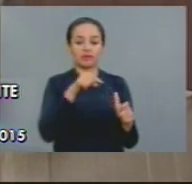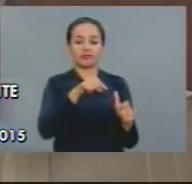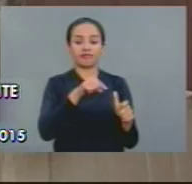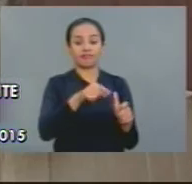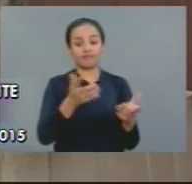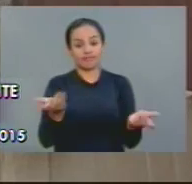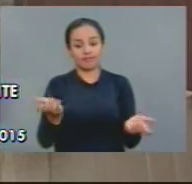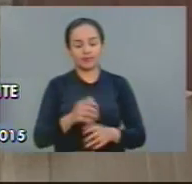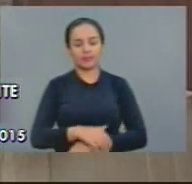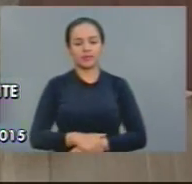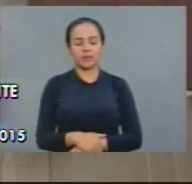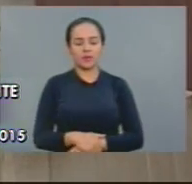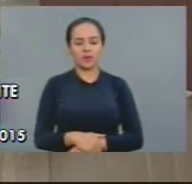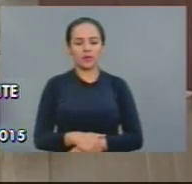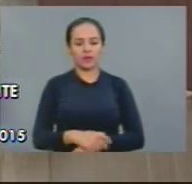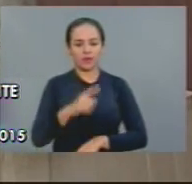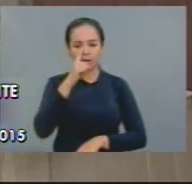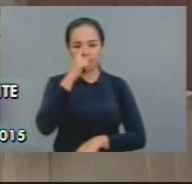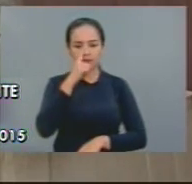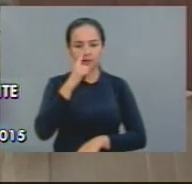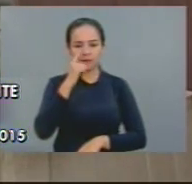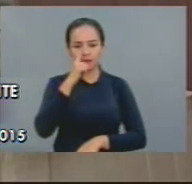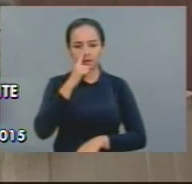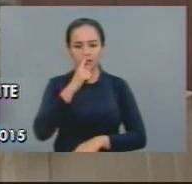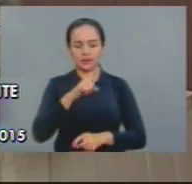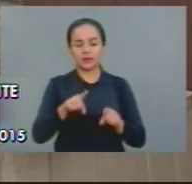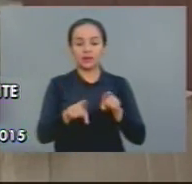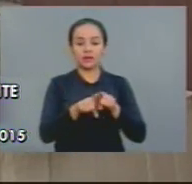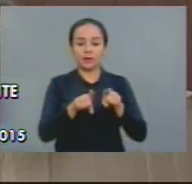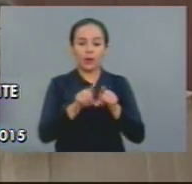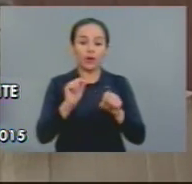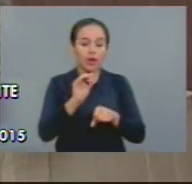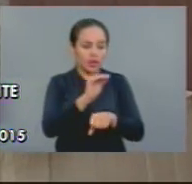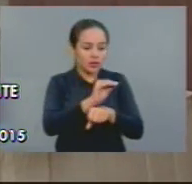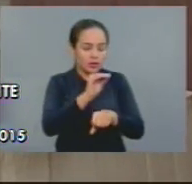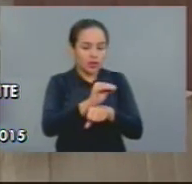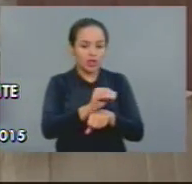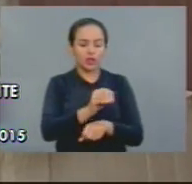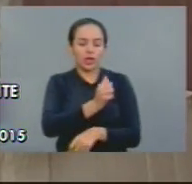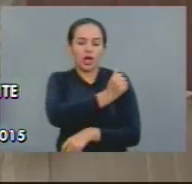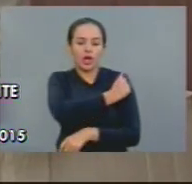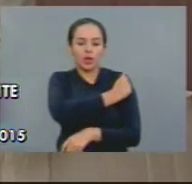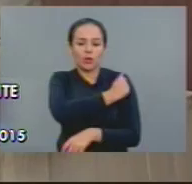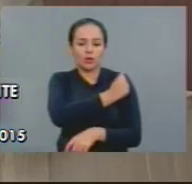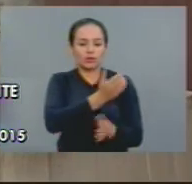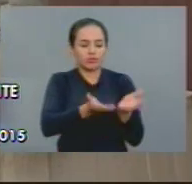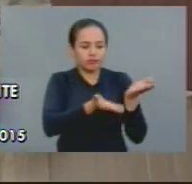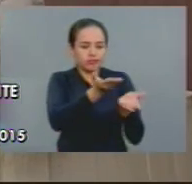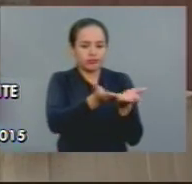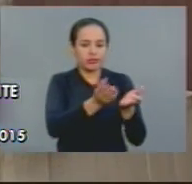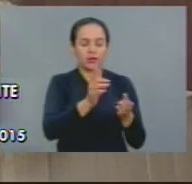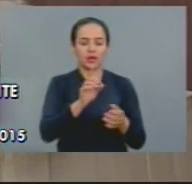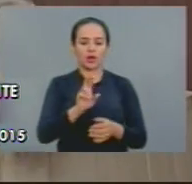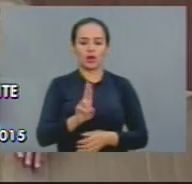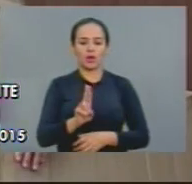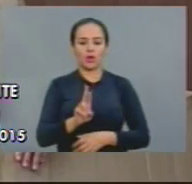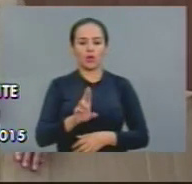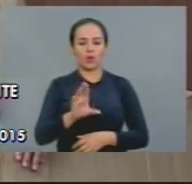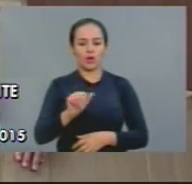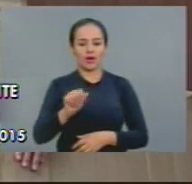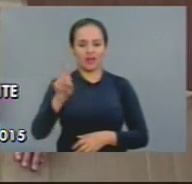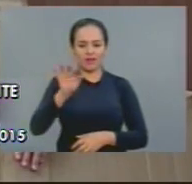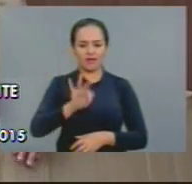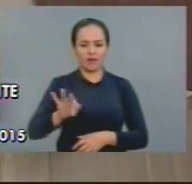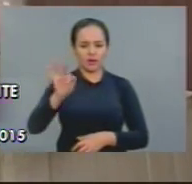A ausência de assistência estudantil na URCA, a ausência